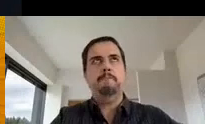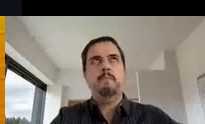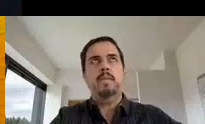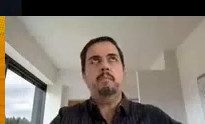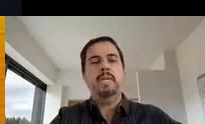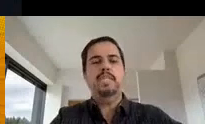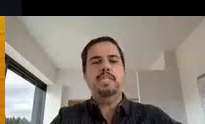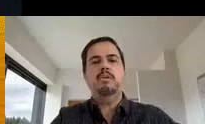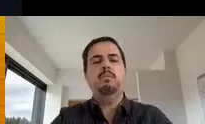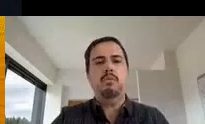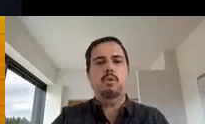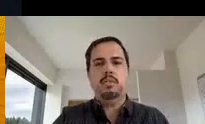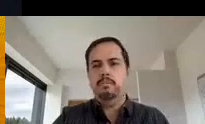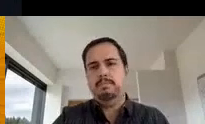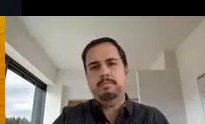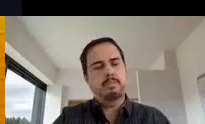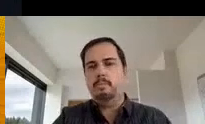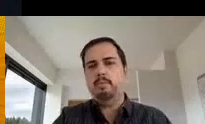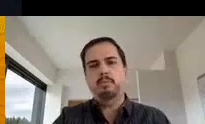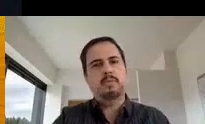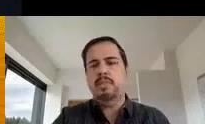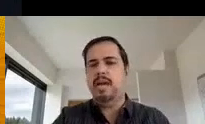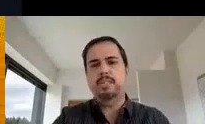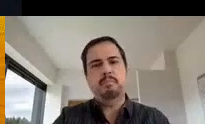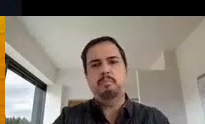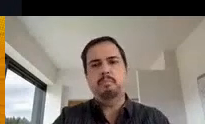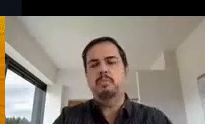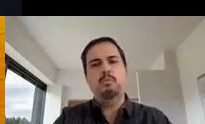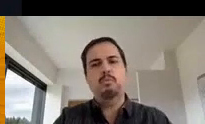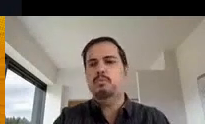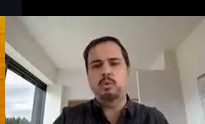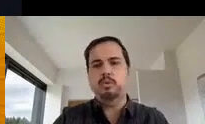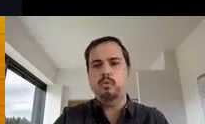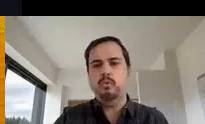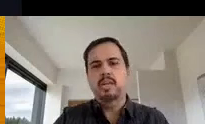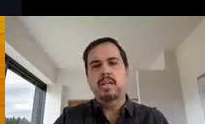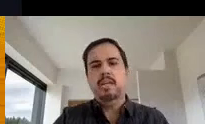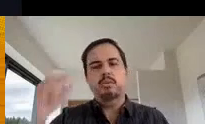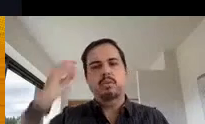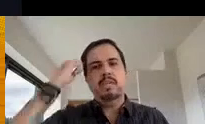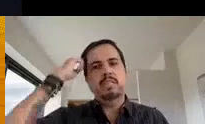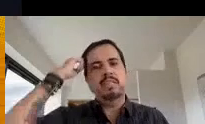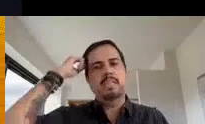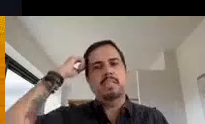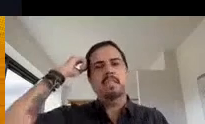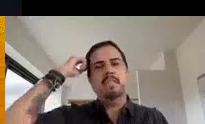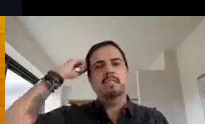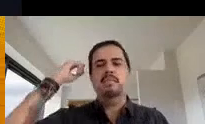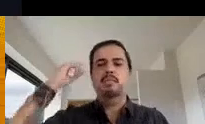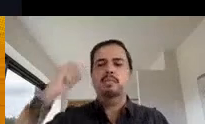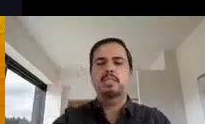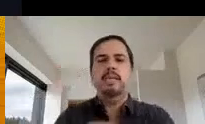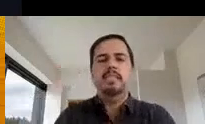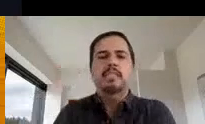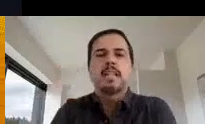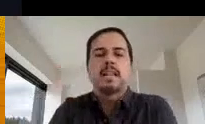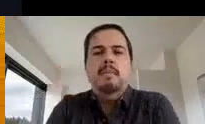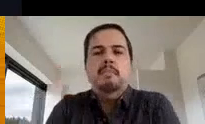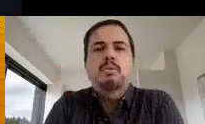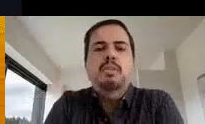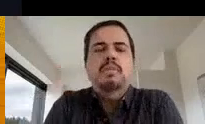Formas de você medir alguma coisa, a produtividade por um número tosco. Com toda a sinceridade, assim,